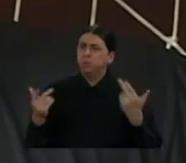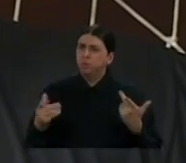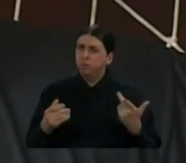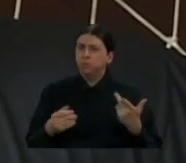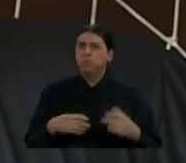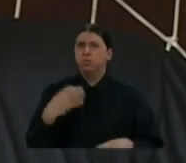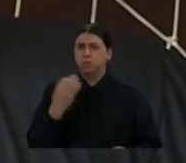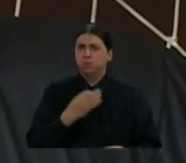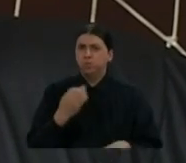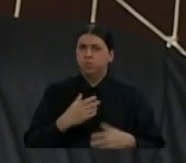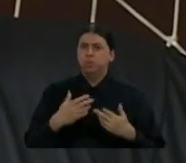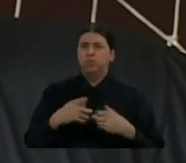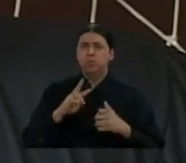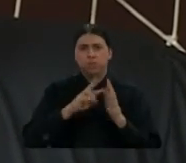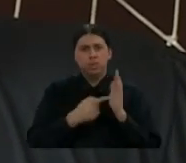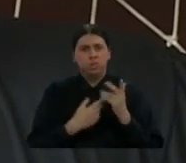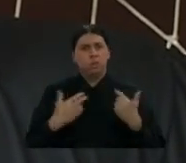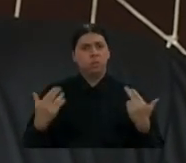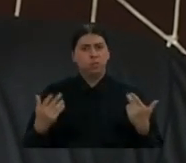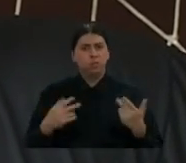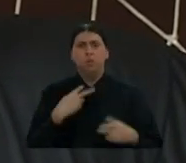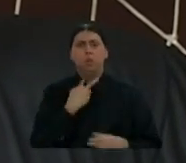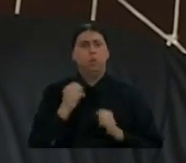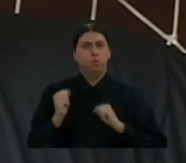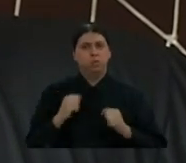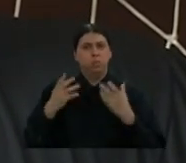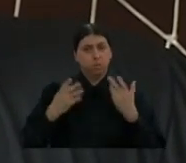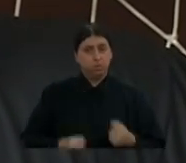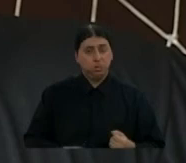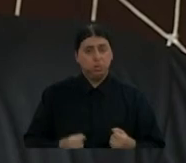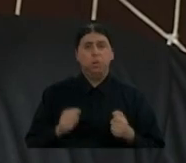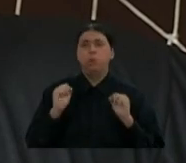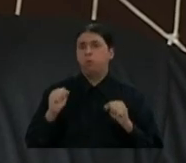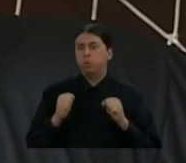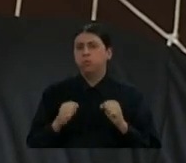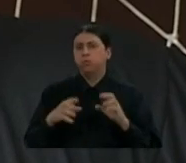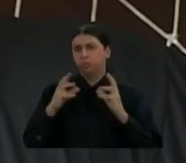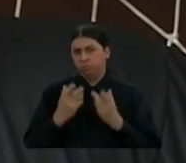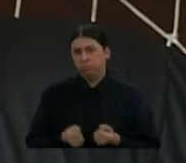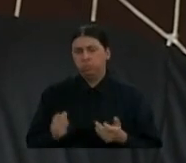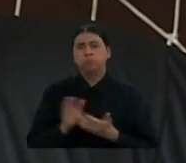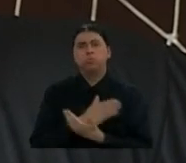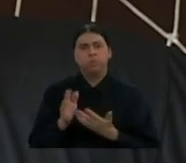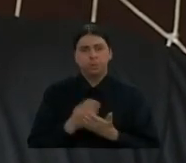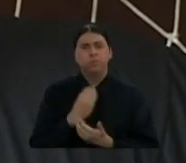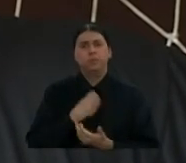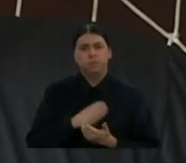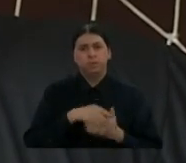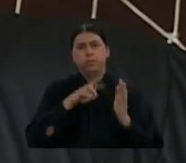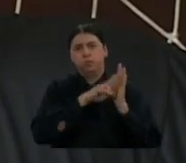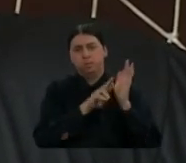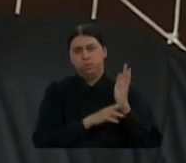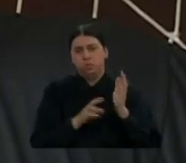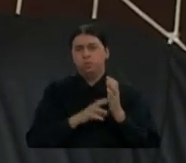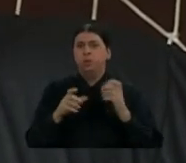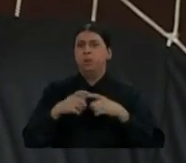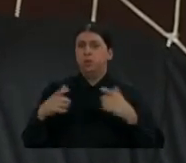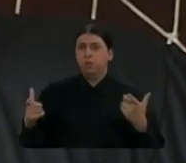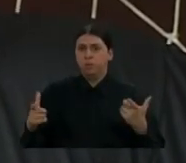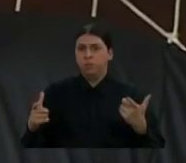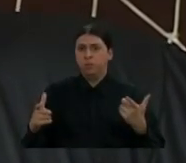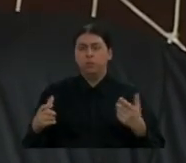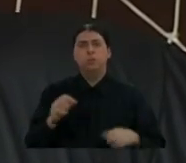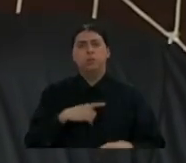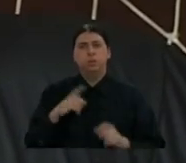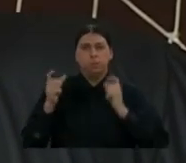significado de algumas coisas que não pode aceitar o que você pode então que a vida é cheia de regras ea